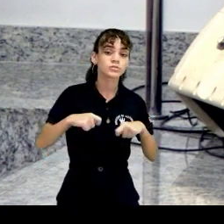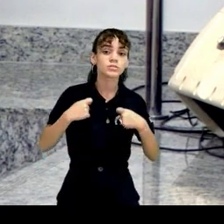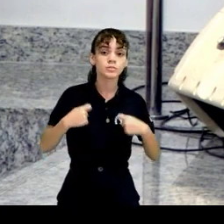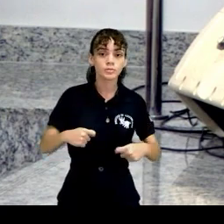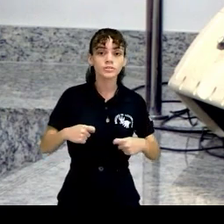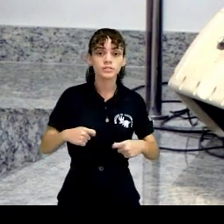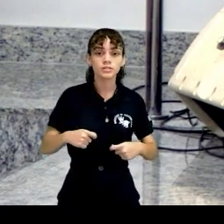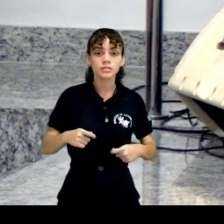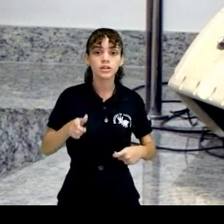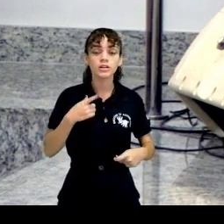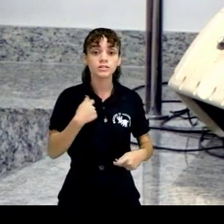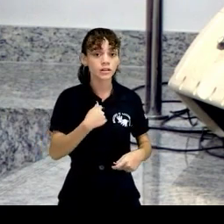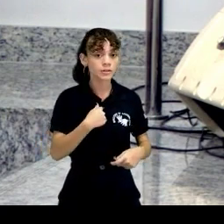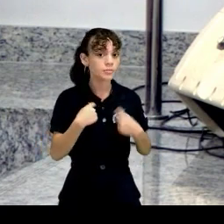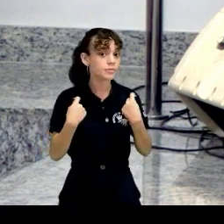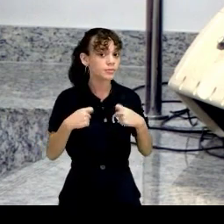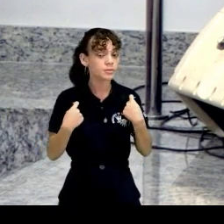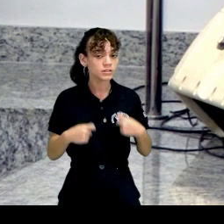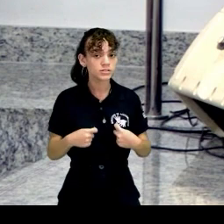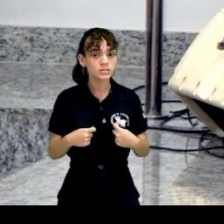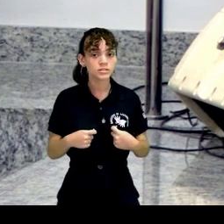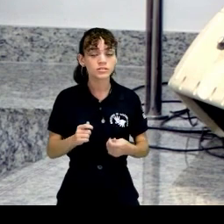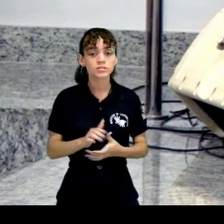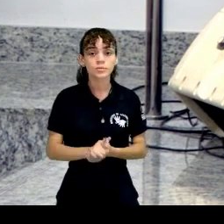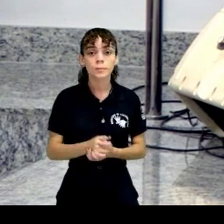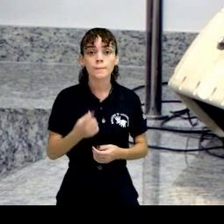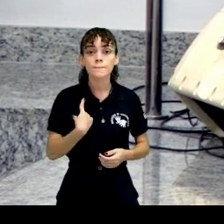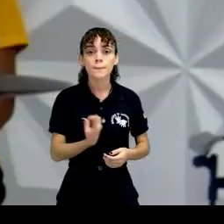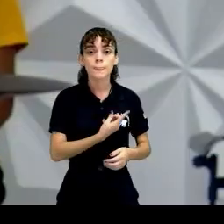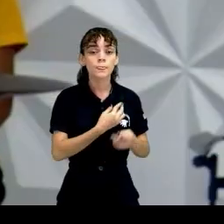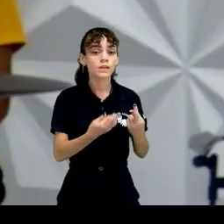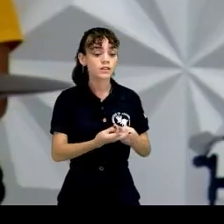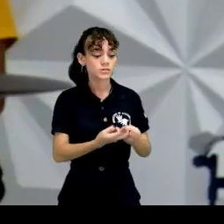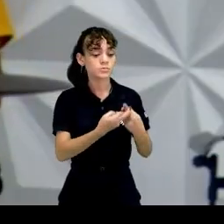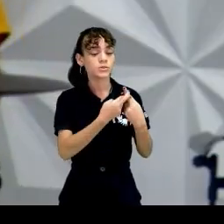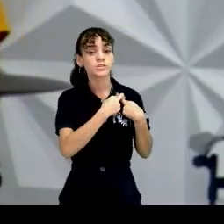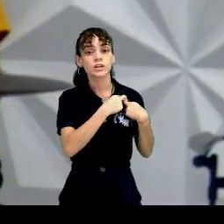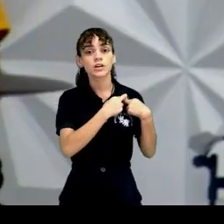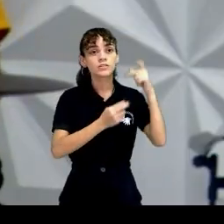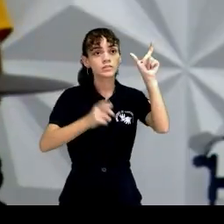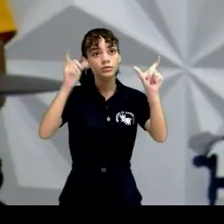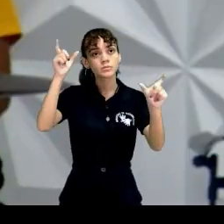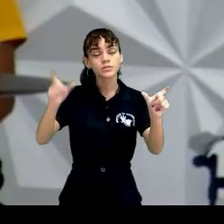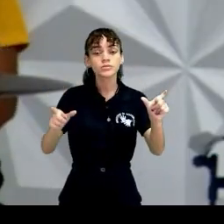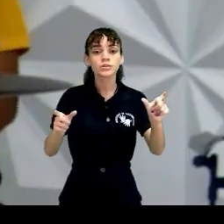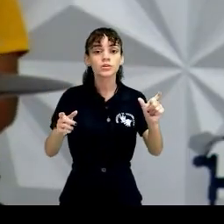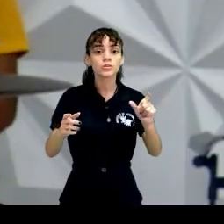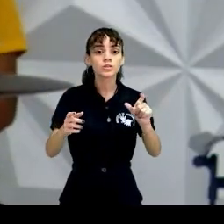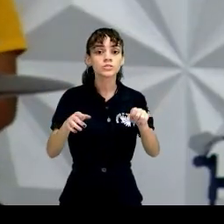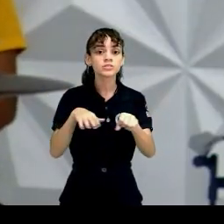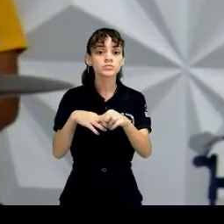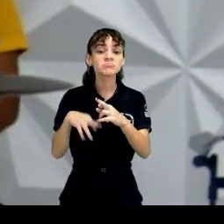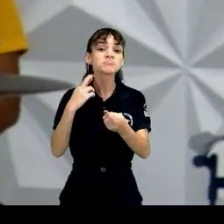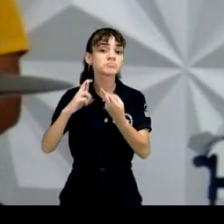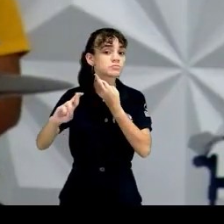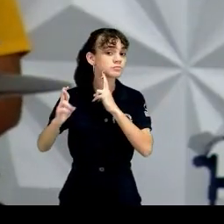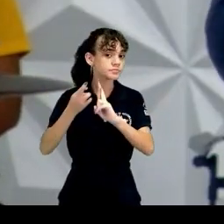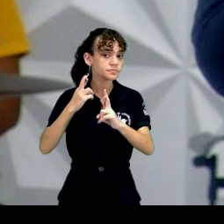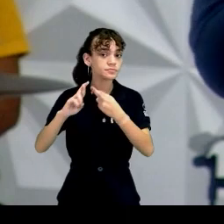E aqueles homens viviam dentro dessa mesma necessidade. Nós precisamos estar curados. E nesse momento cai por terra as